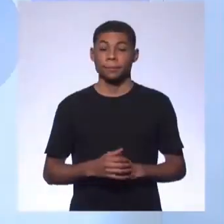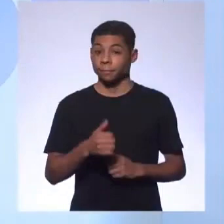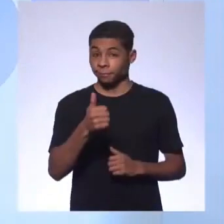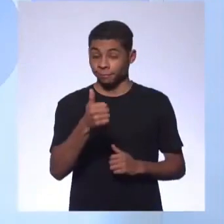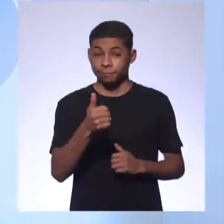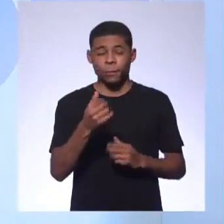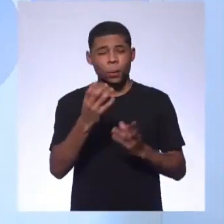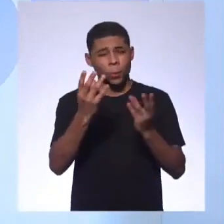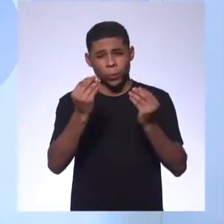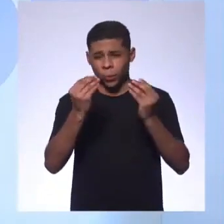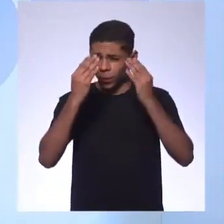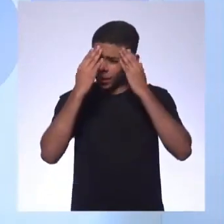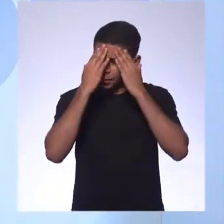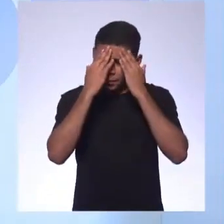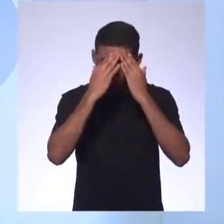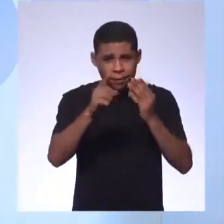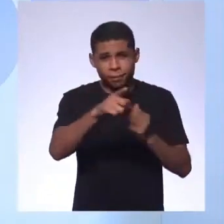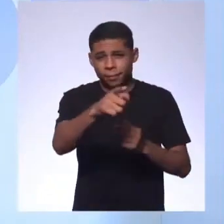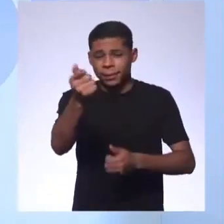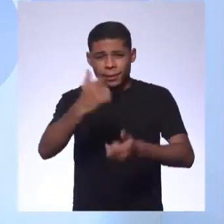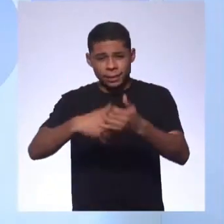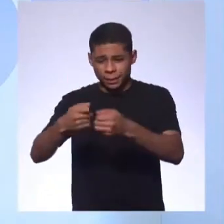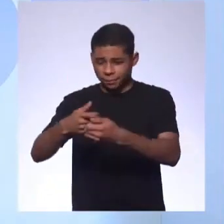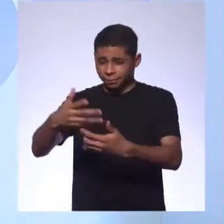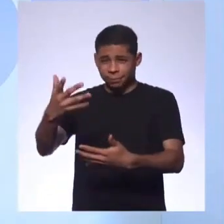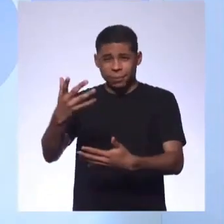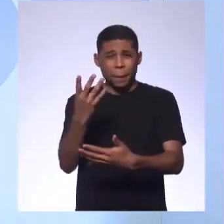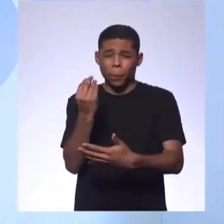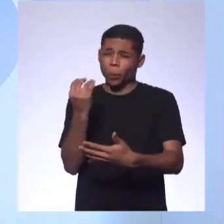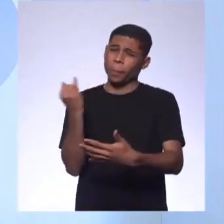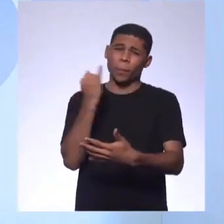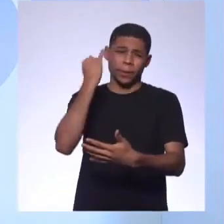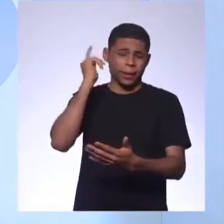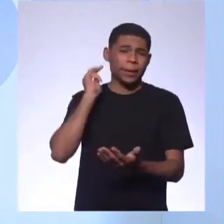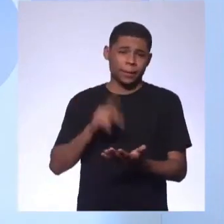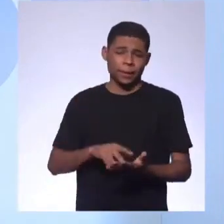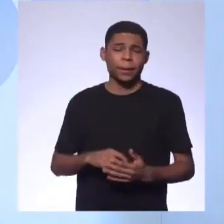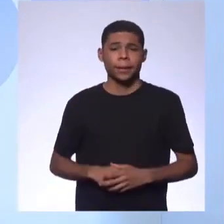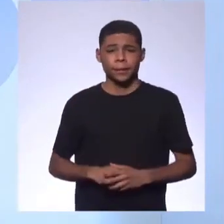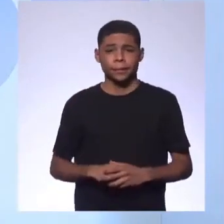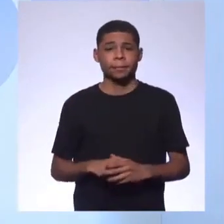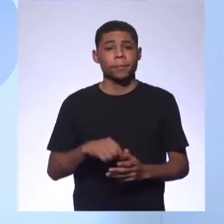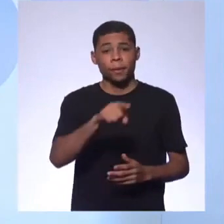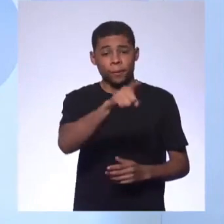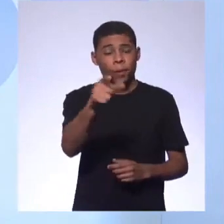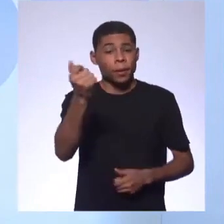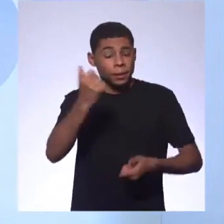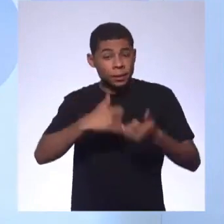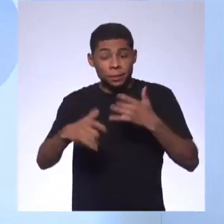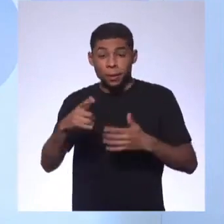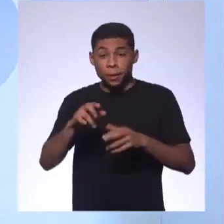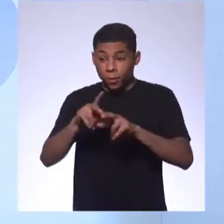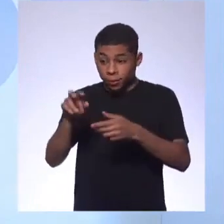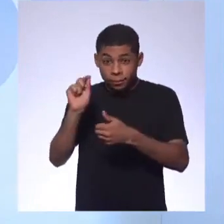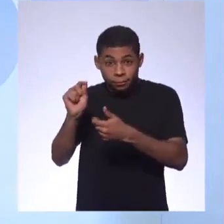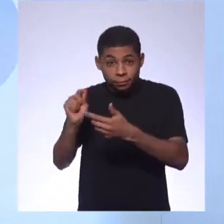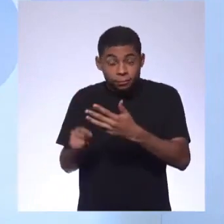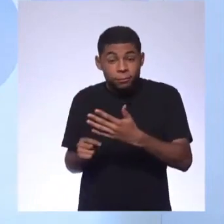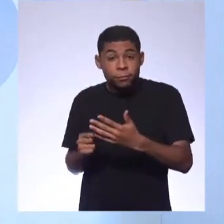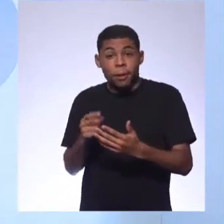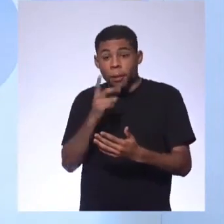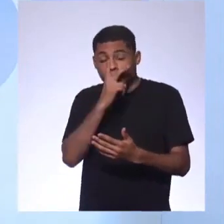Gente, muito obrigada pelas contribuições, são muito importantes. Vocês trouxeram aqui elementos que dizem